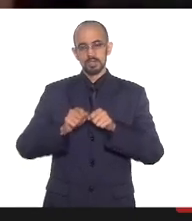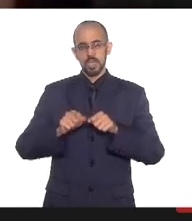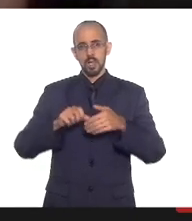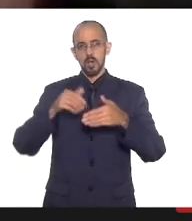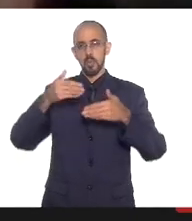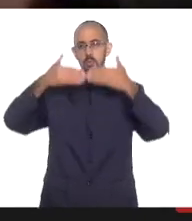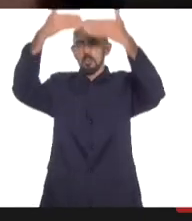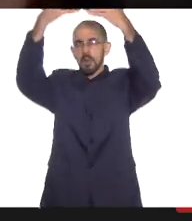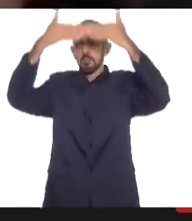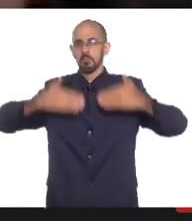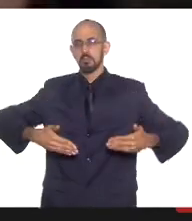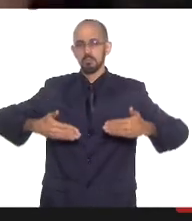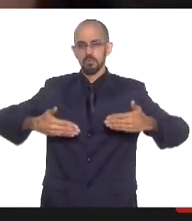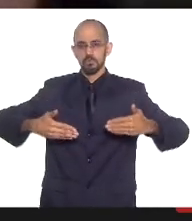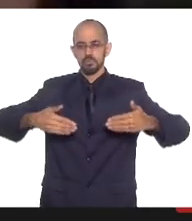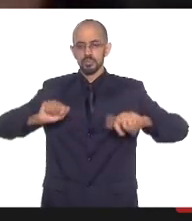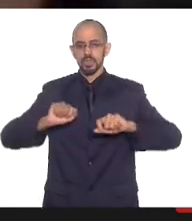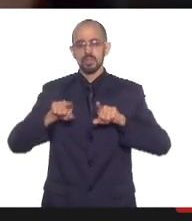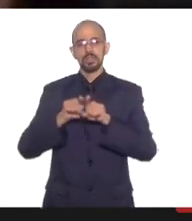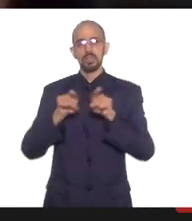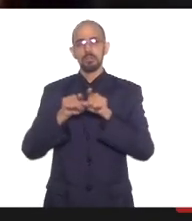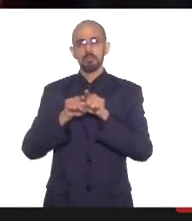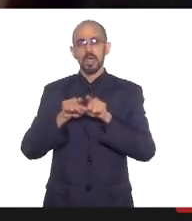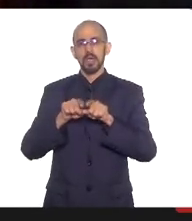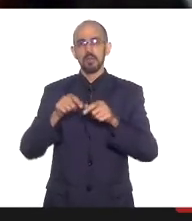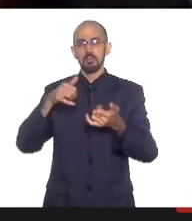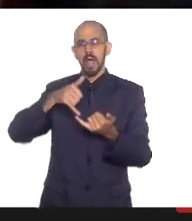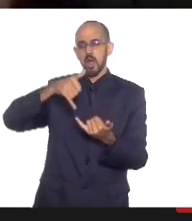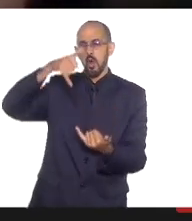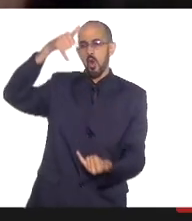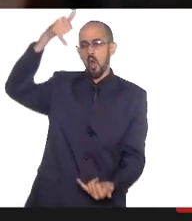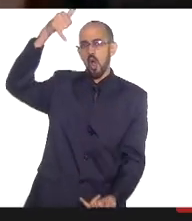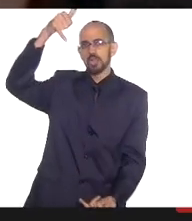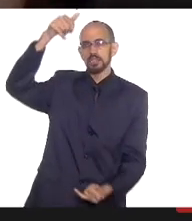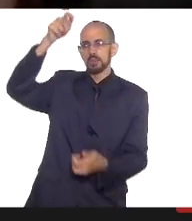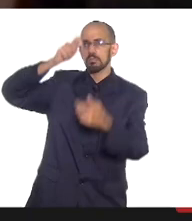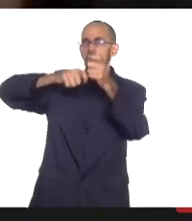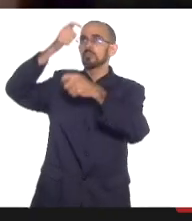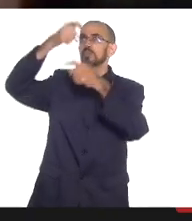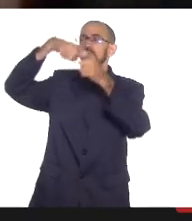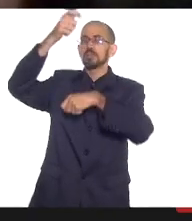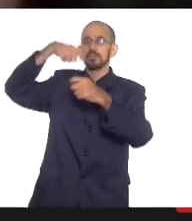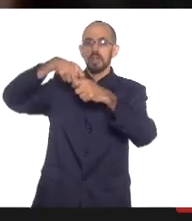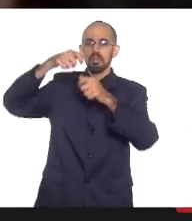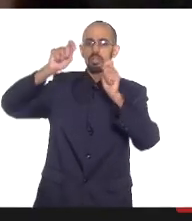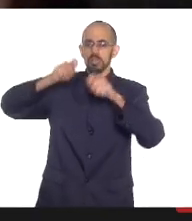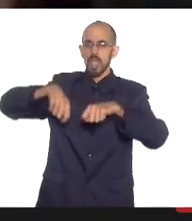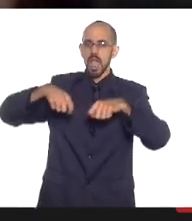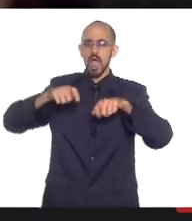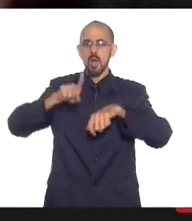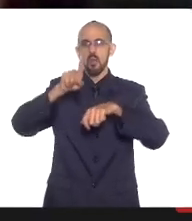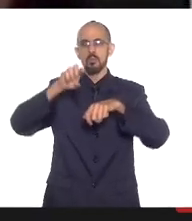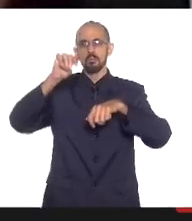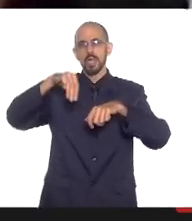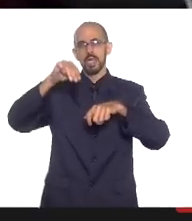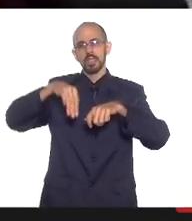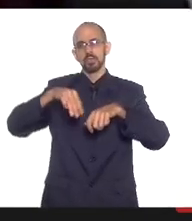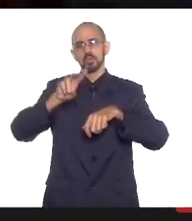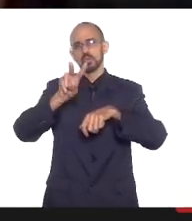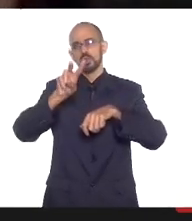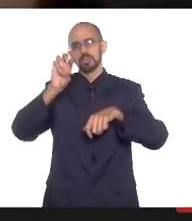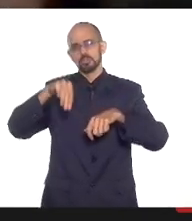colocar uma corda como muitas farmácias colocam fazendo distanciamento de um metro de 1,5 a 2m